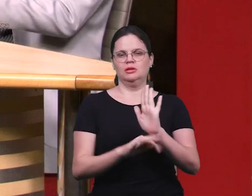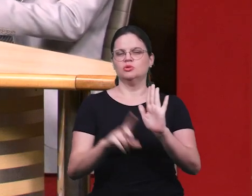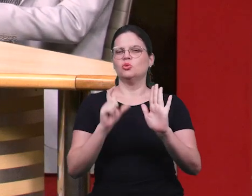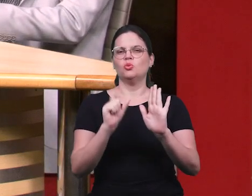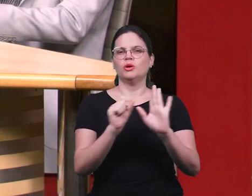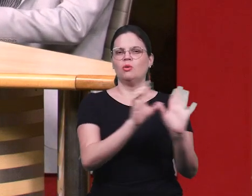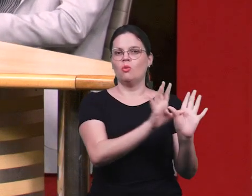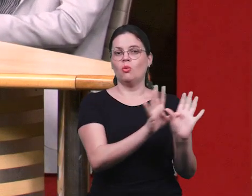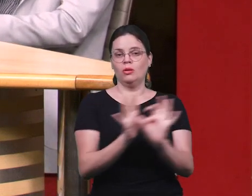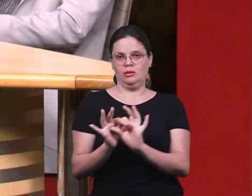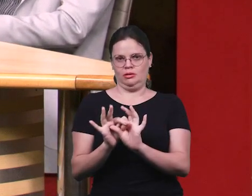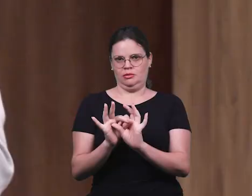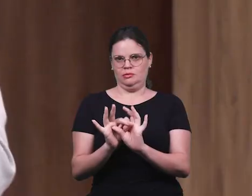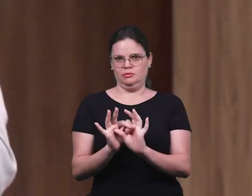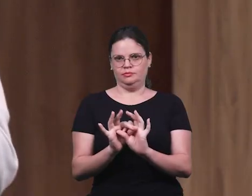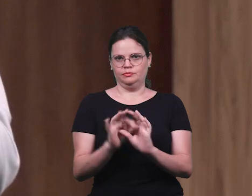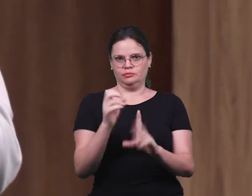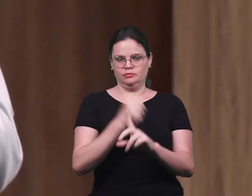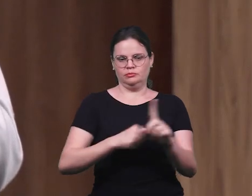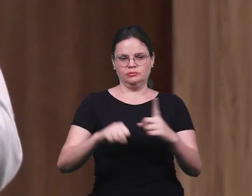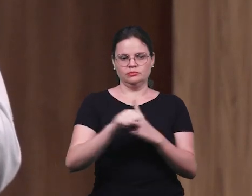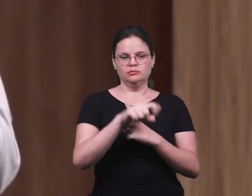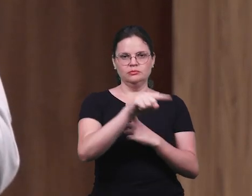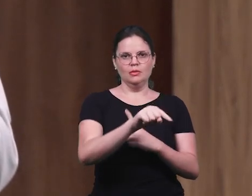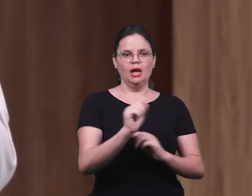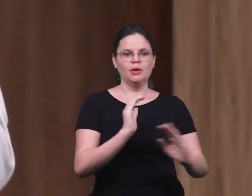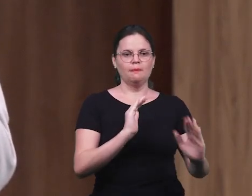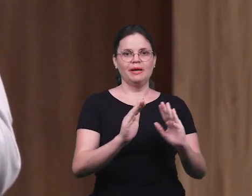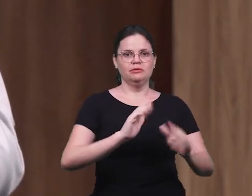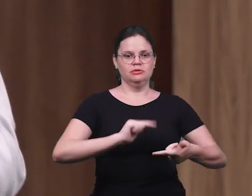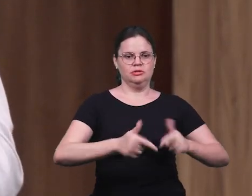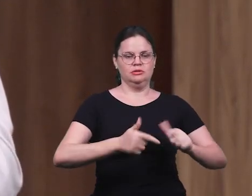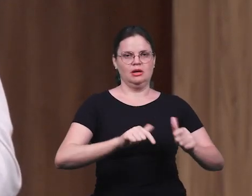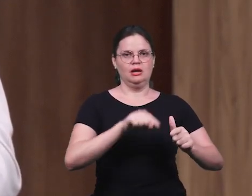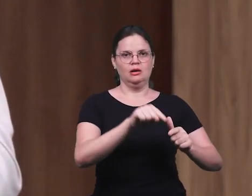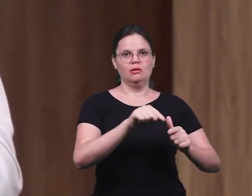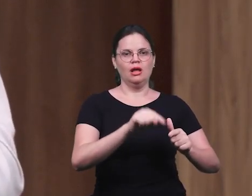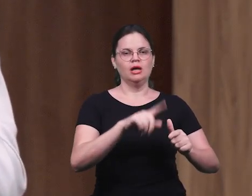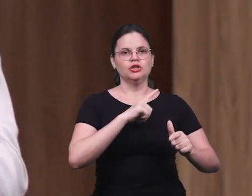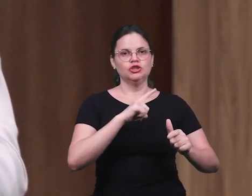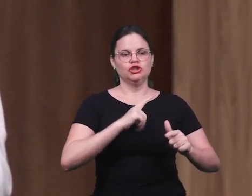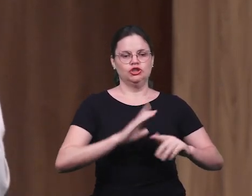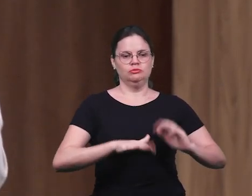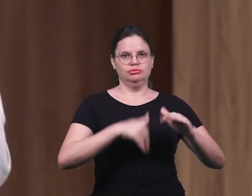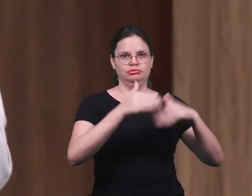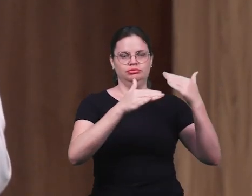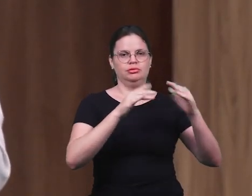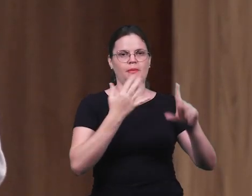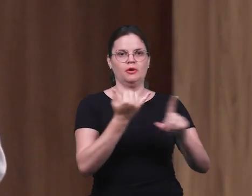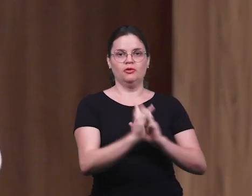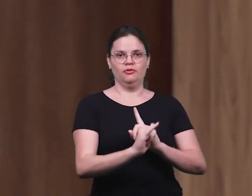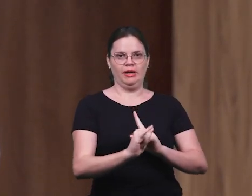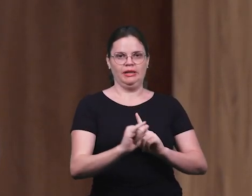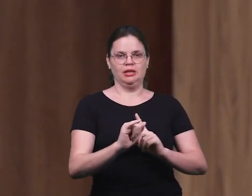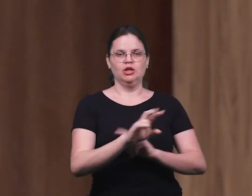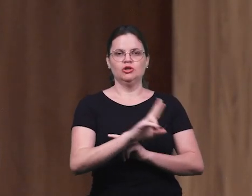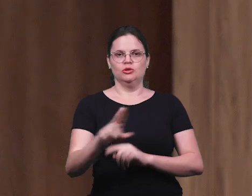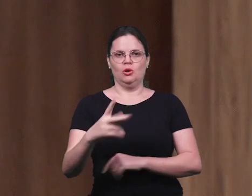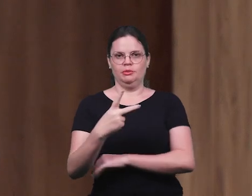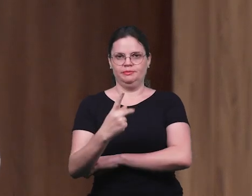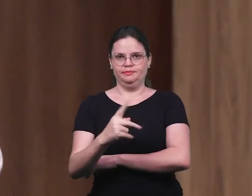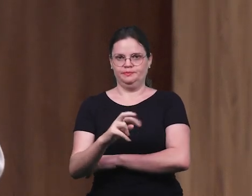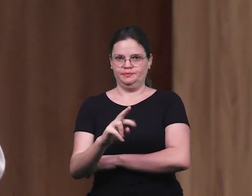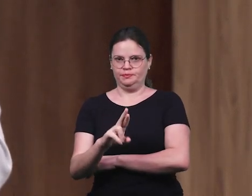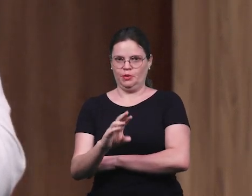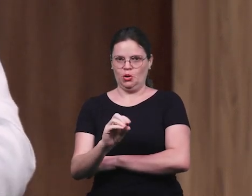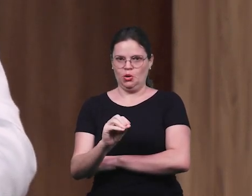o contexto? Era um momento de prosperidade. Porque aqui, como falamos no programa passado,